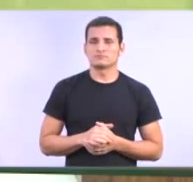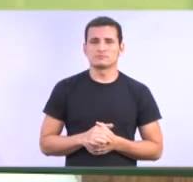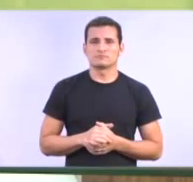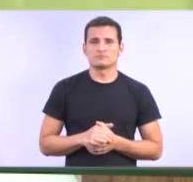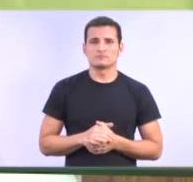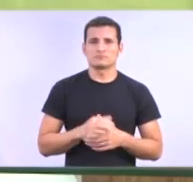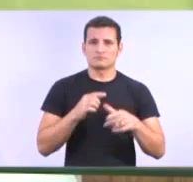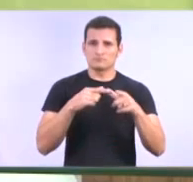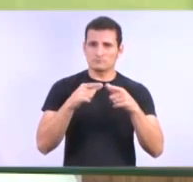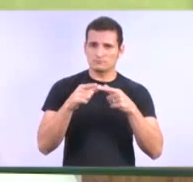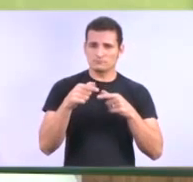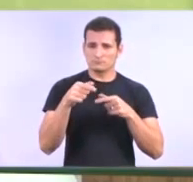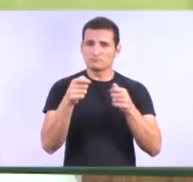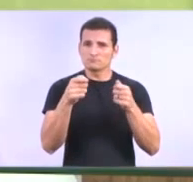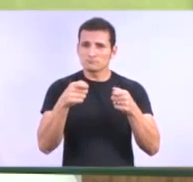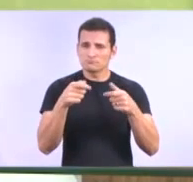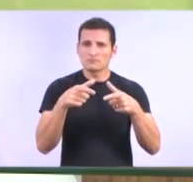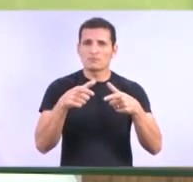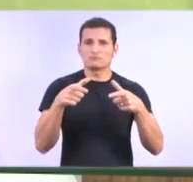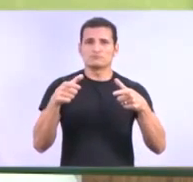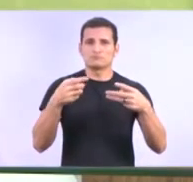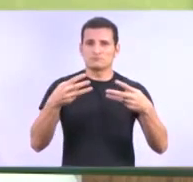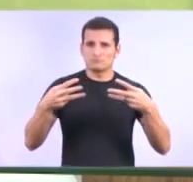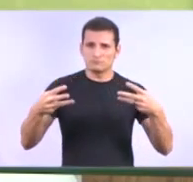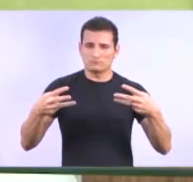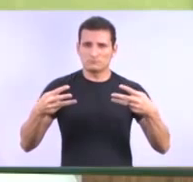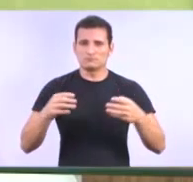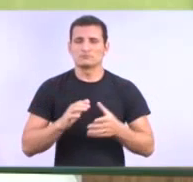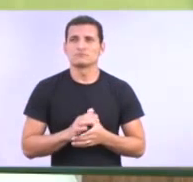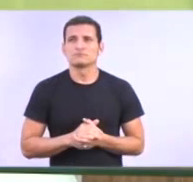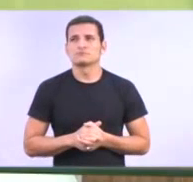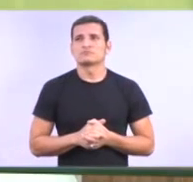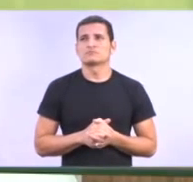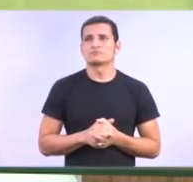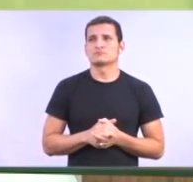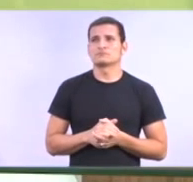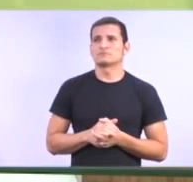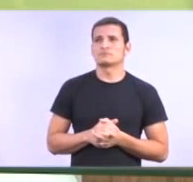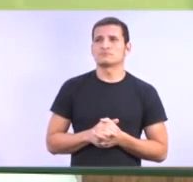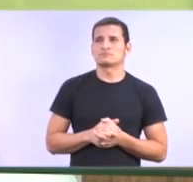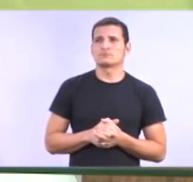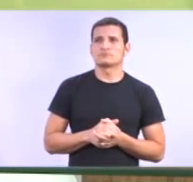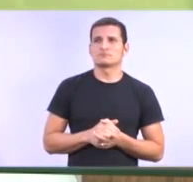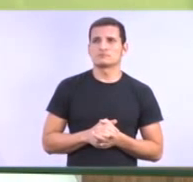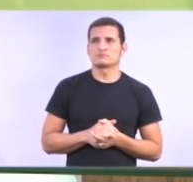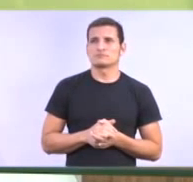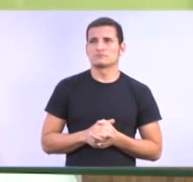permite escalabilidade, né? Ela permite escalabilidade da seguinte forma: